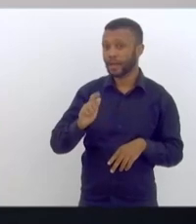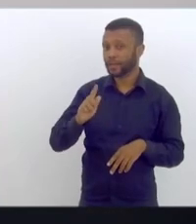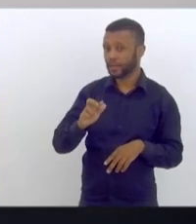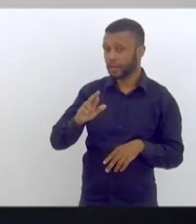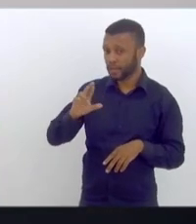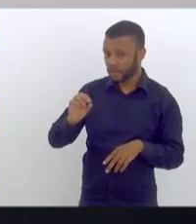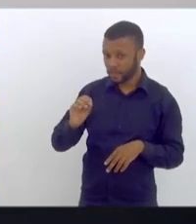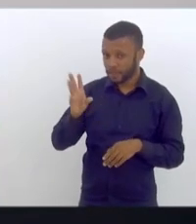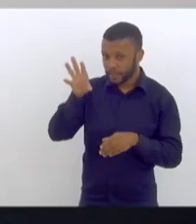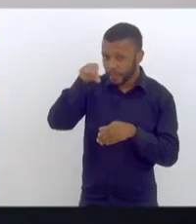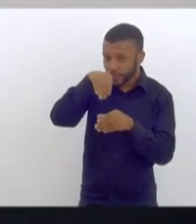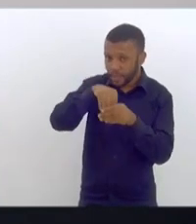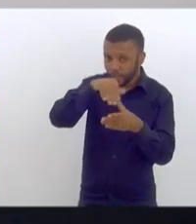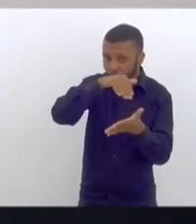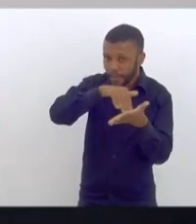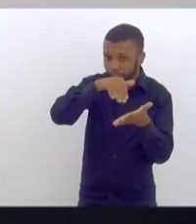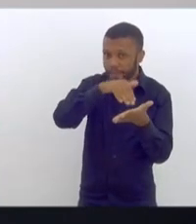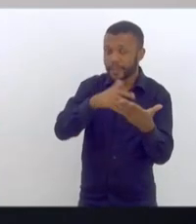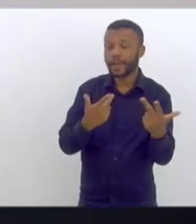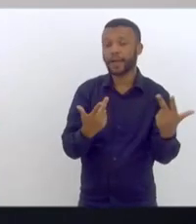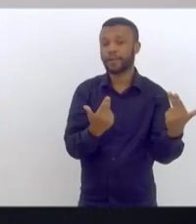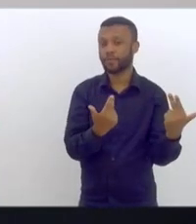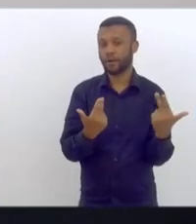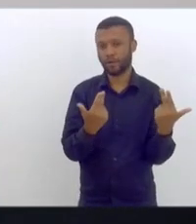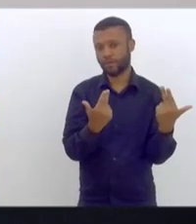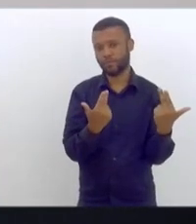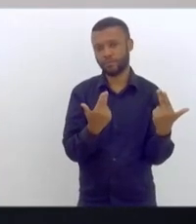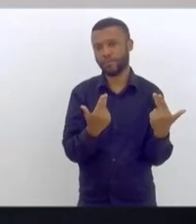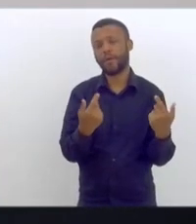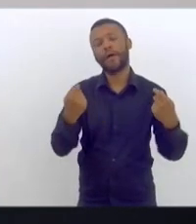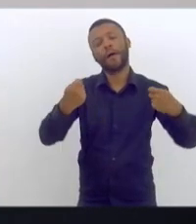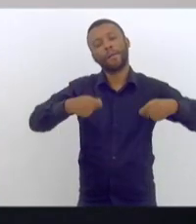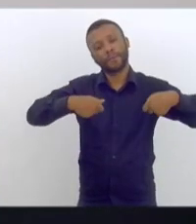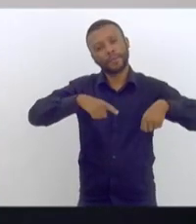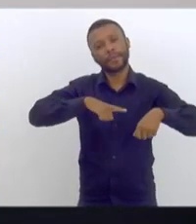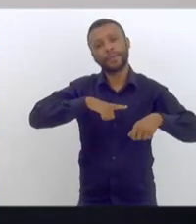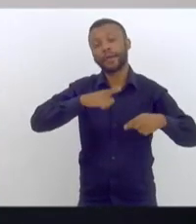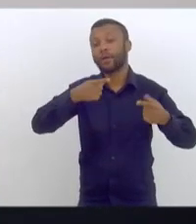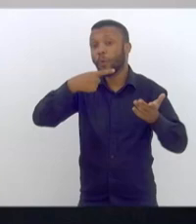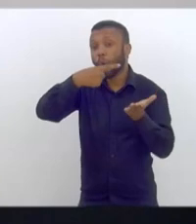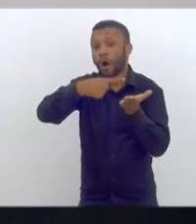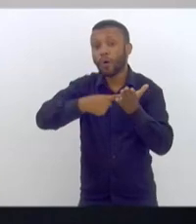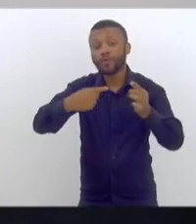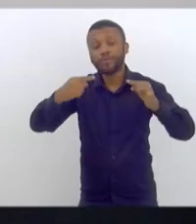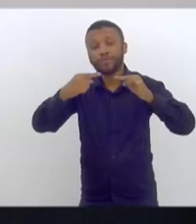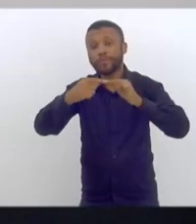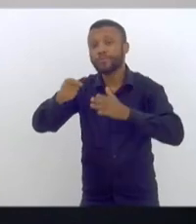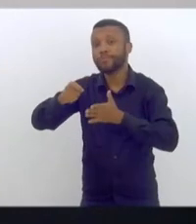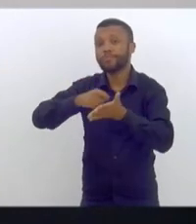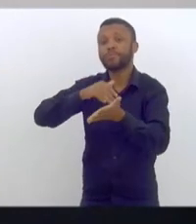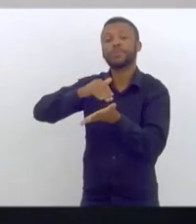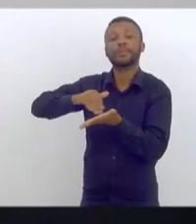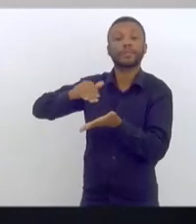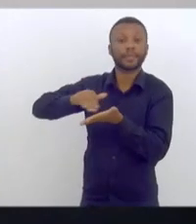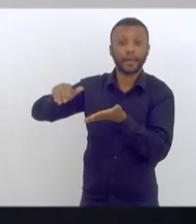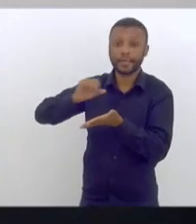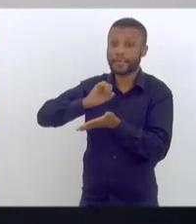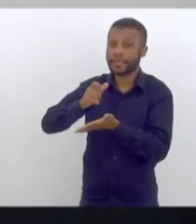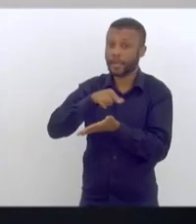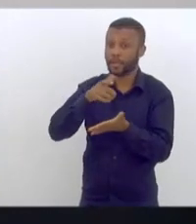secretaria tem que ter o de acordo do secretário E se o secretário não quiser